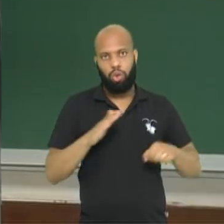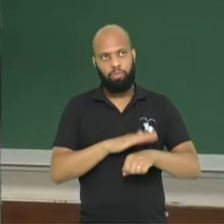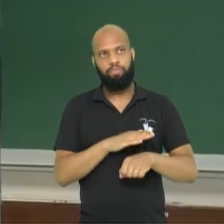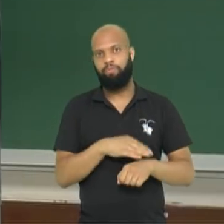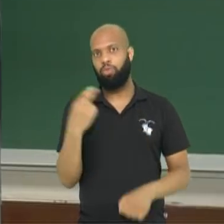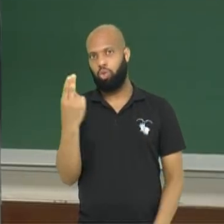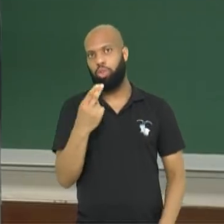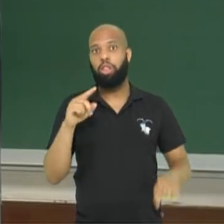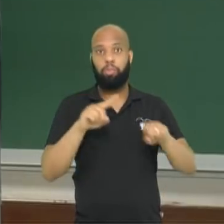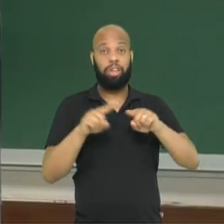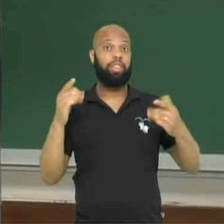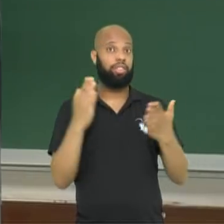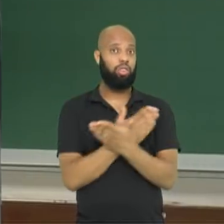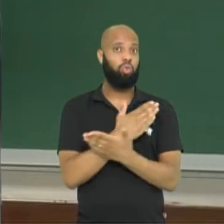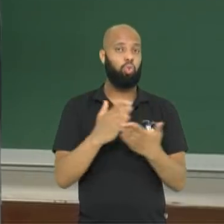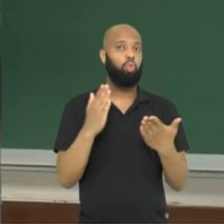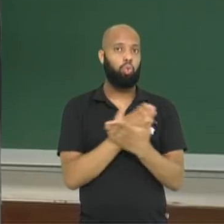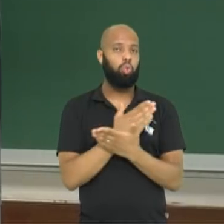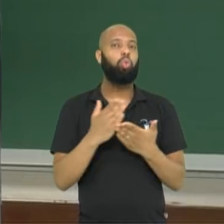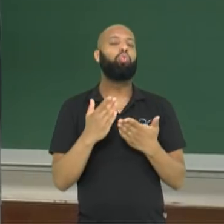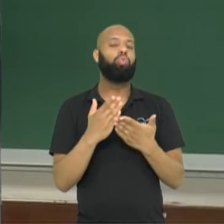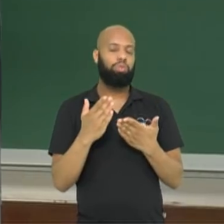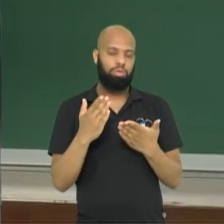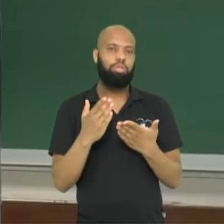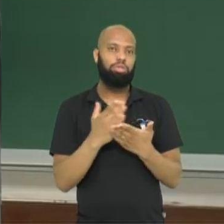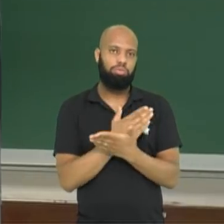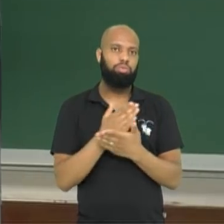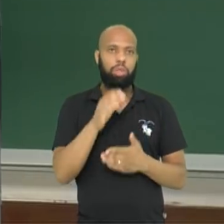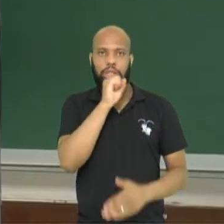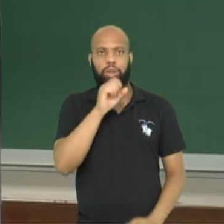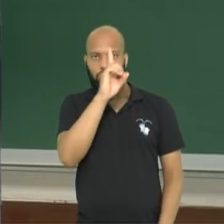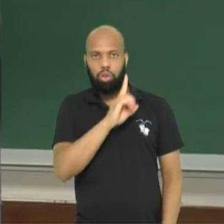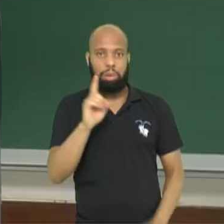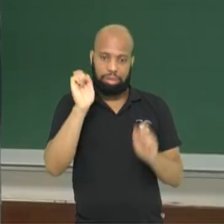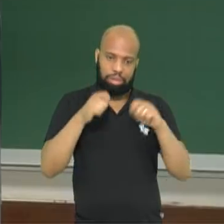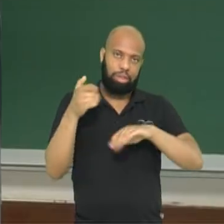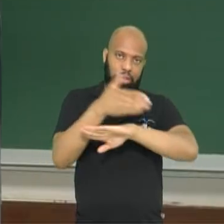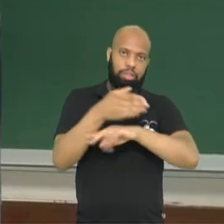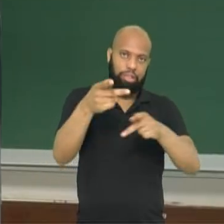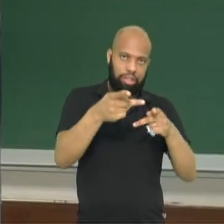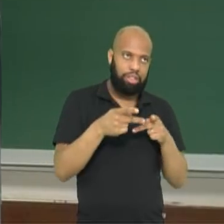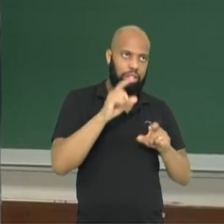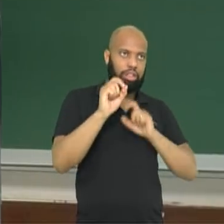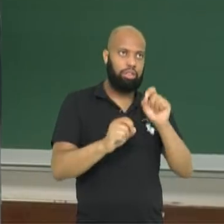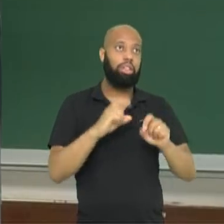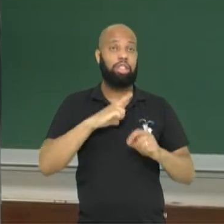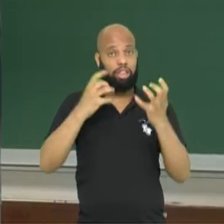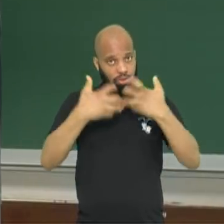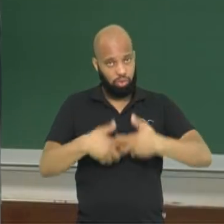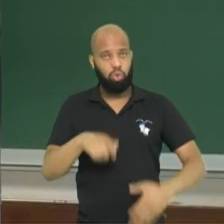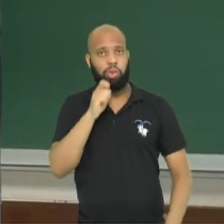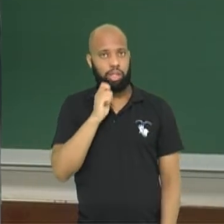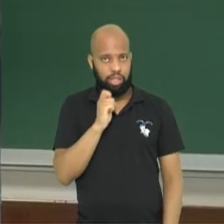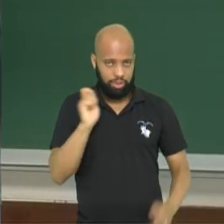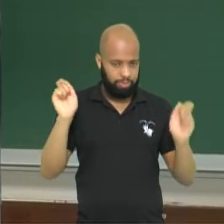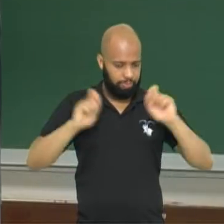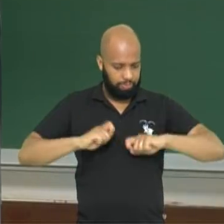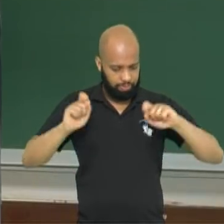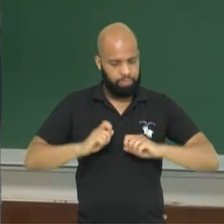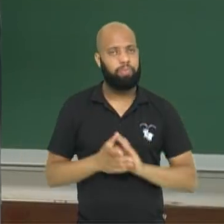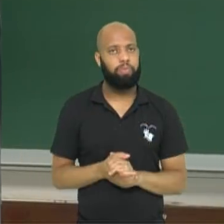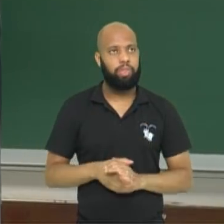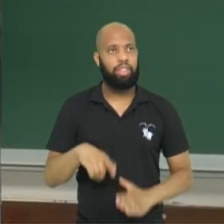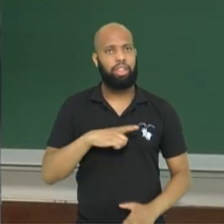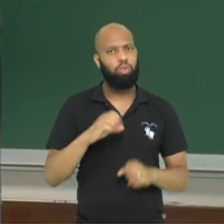alguns finais de semana ele está aberto para visitação pública. E repito, é uma obra que está em funcionamento, né? Que